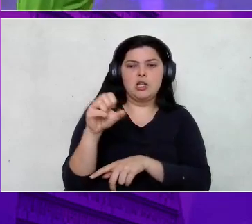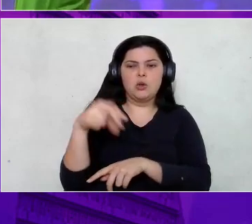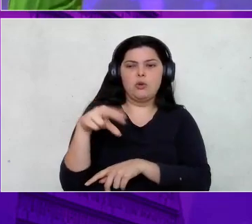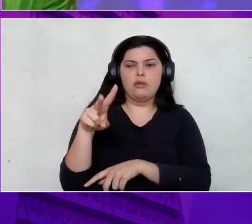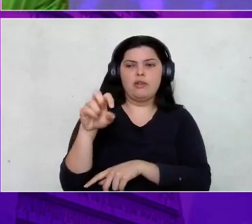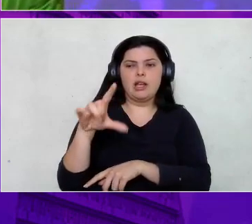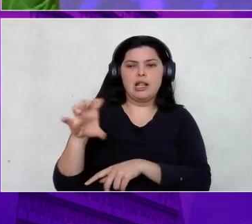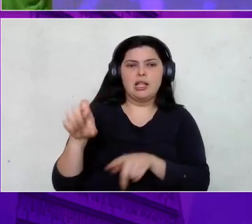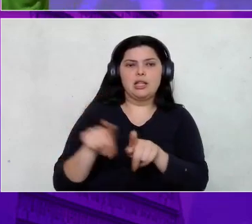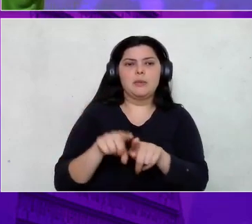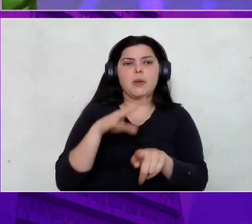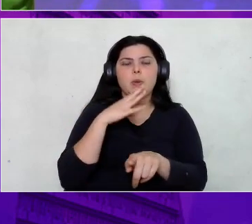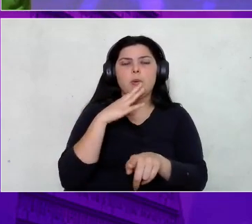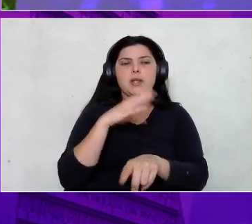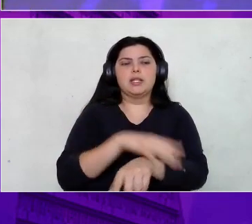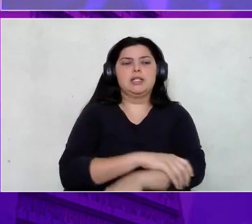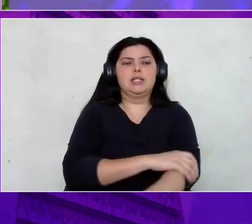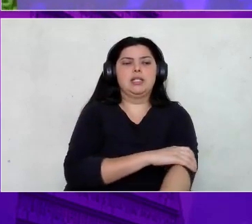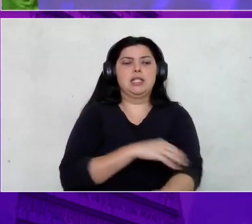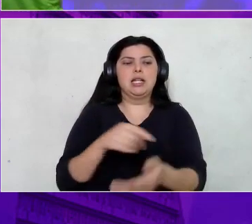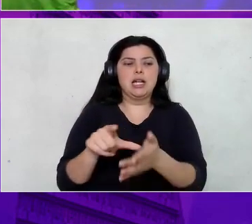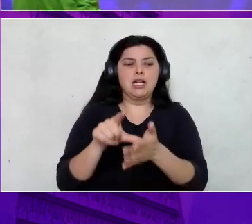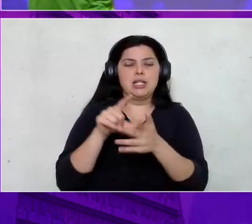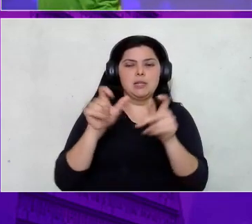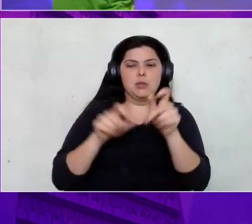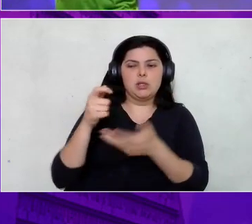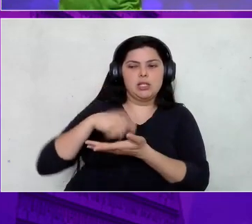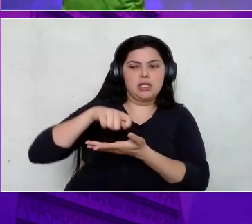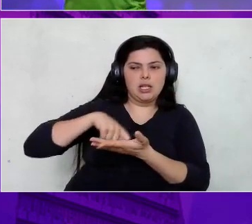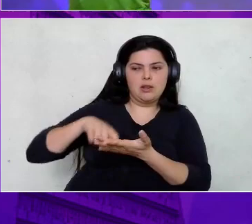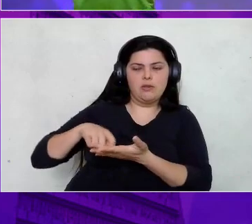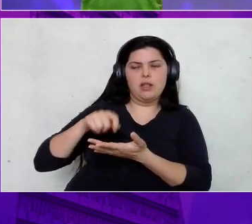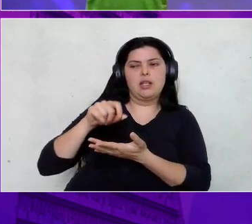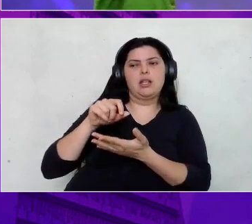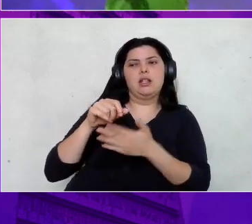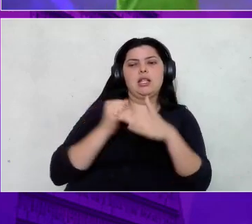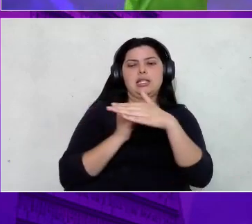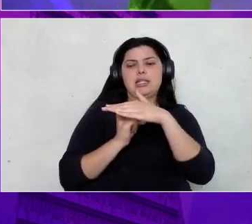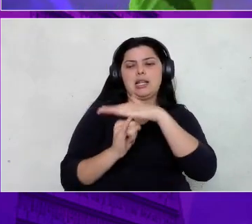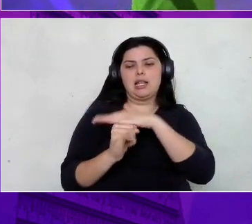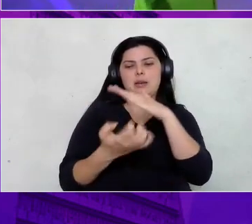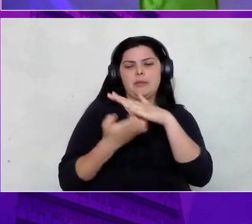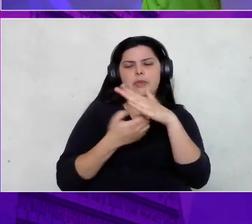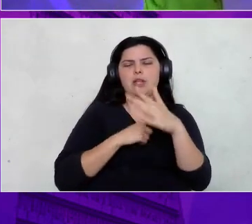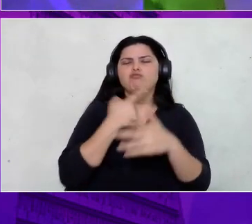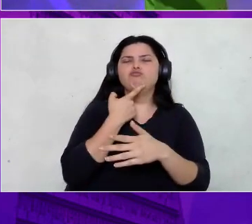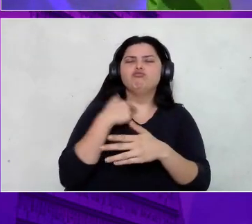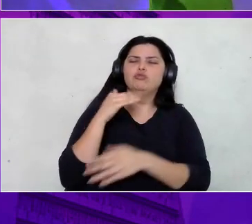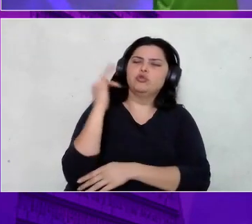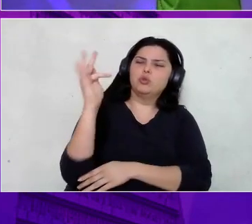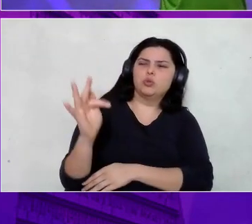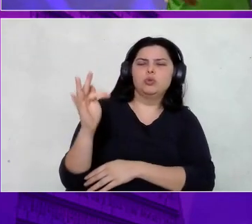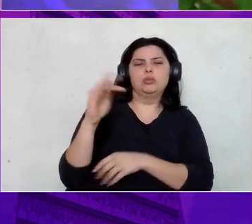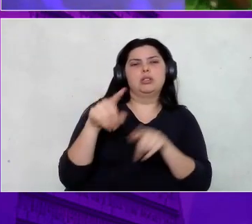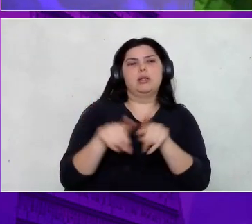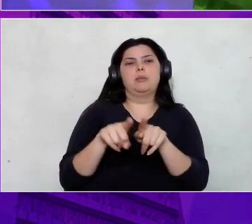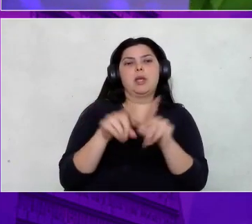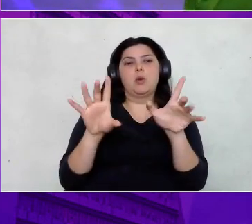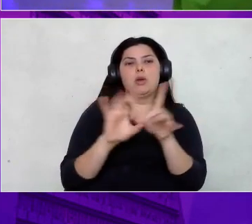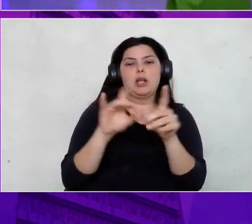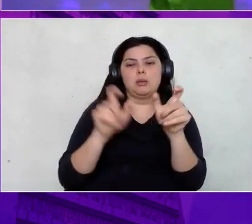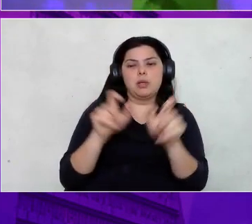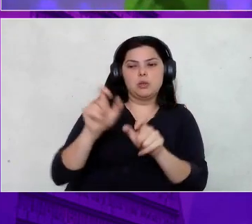Blank antes deles ter escrito o Lean Startup, essas coisas. Eu tenho muita intuição para o futuro, então acabo conectando as pessoas do